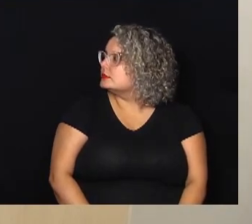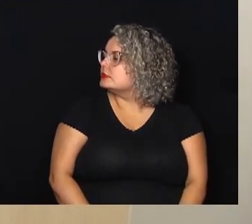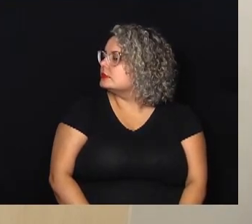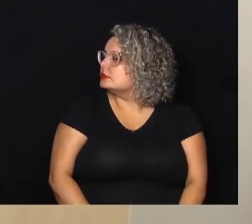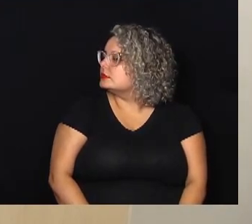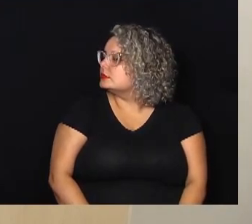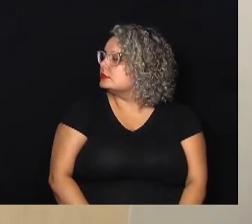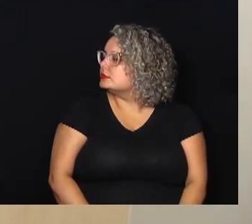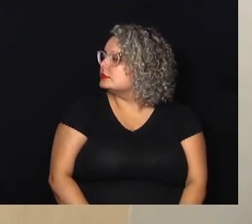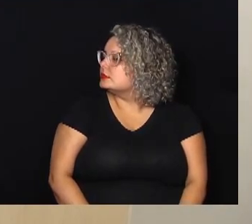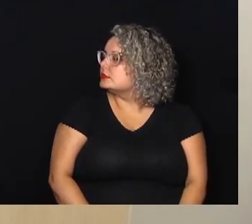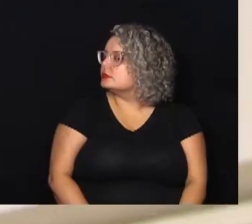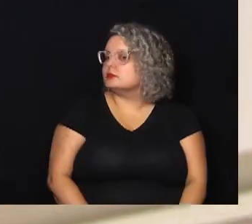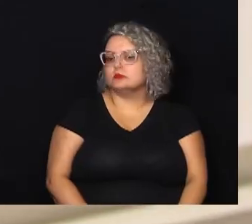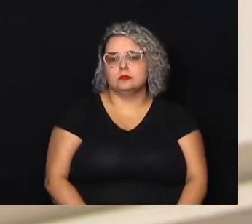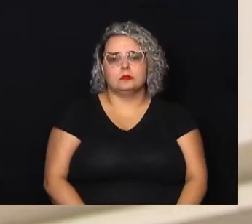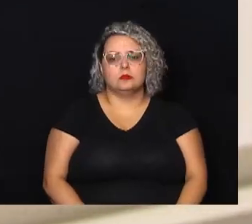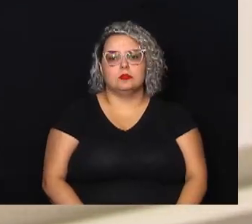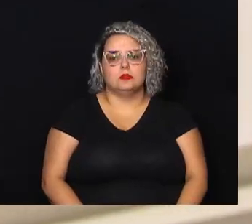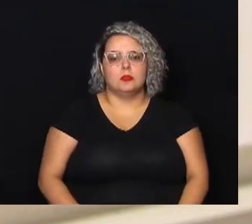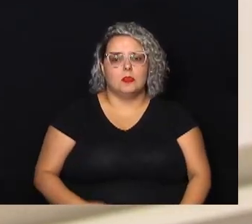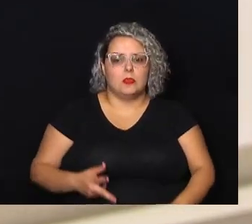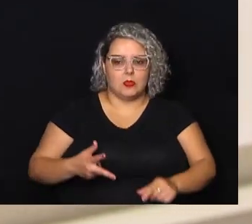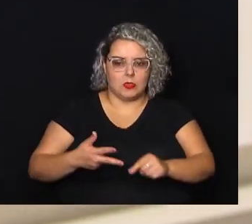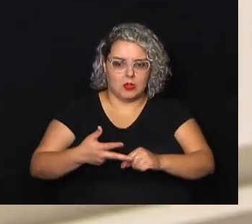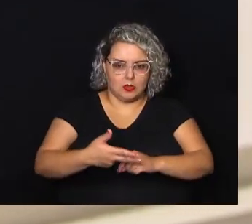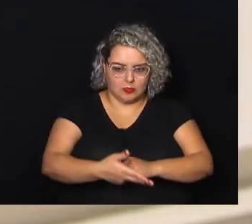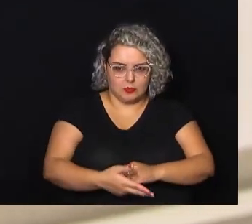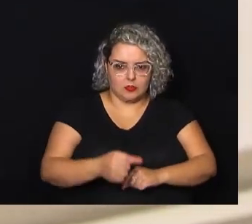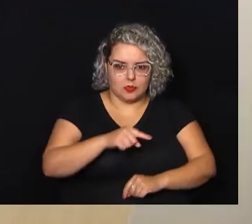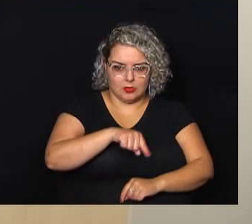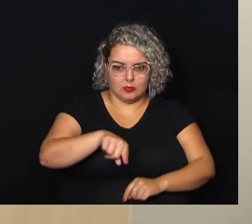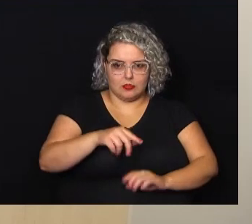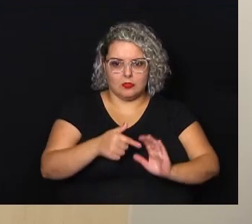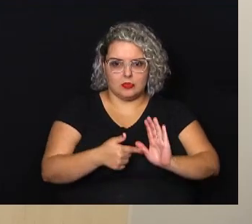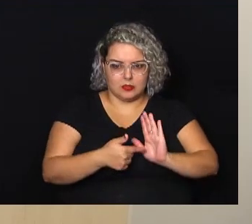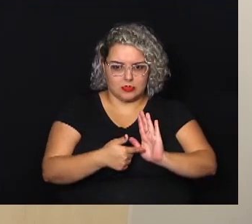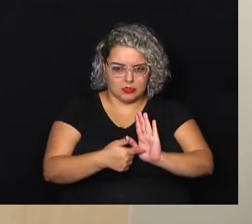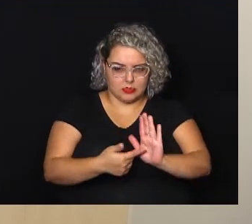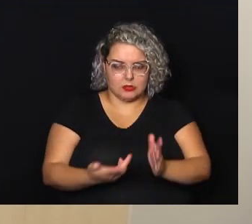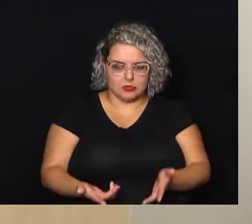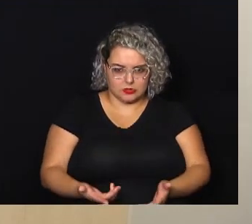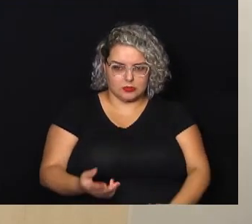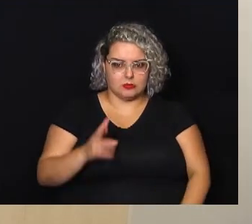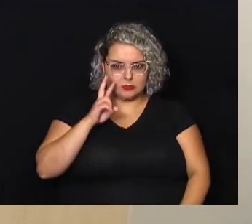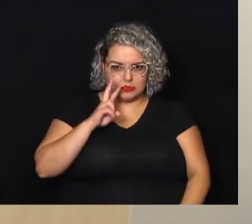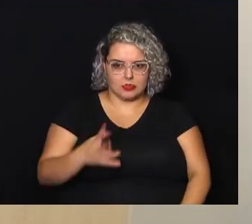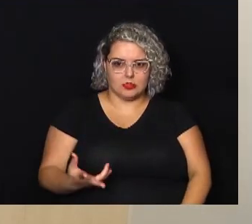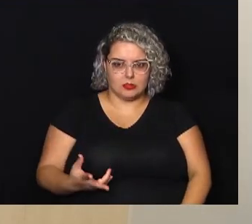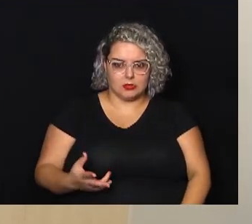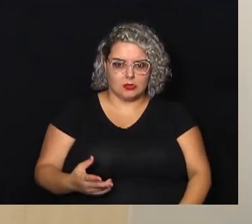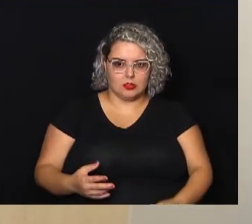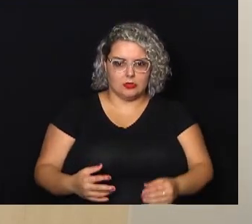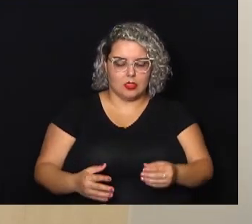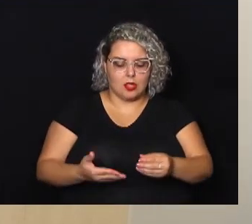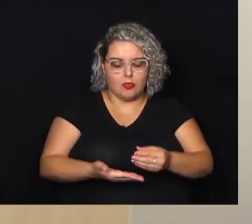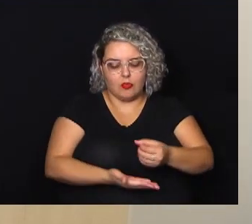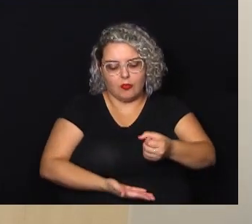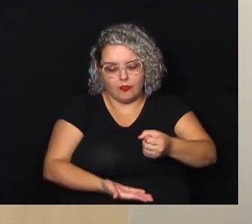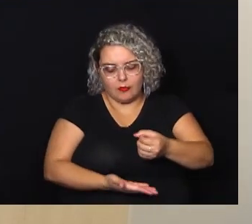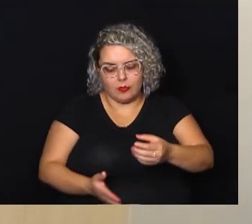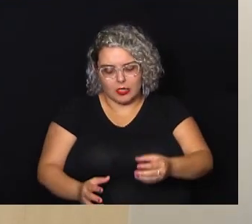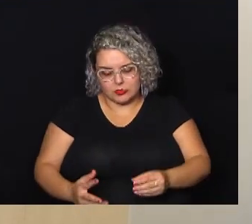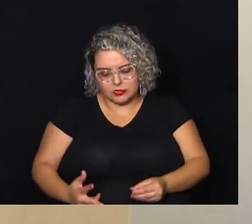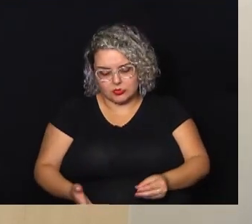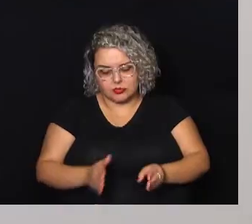aberto aqui. Vou até abrir um para vocês verem. Então eu corto o fundinho dele, dou uma